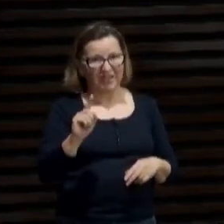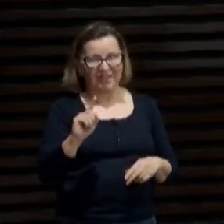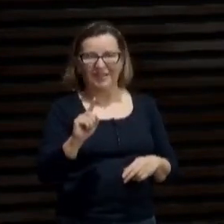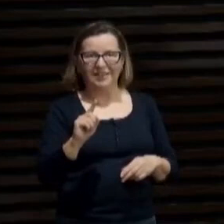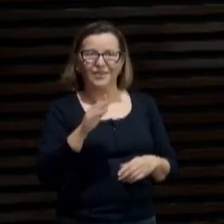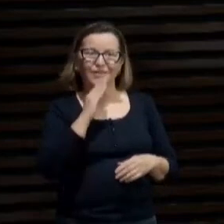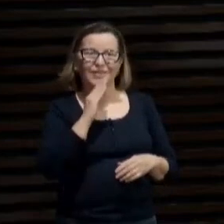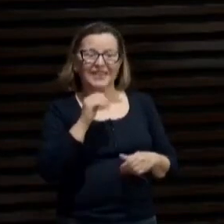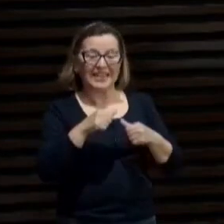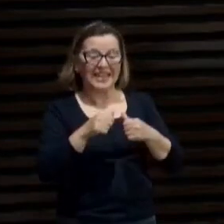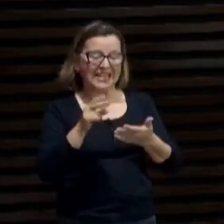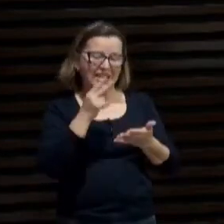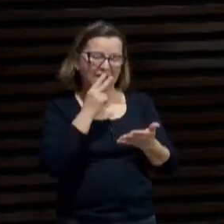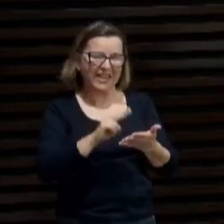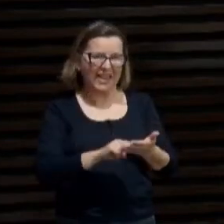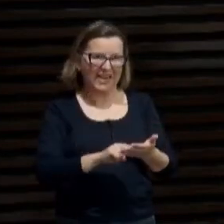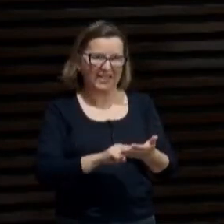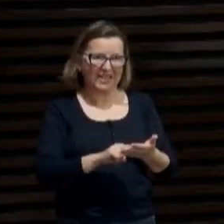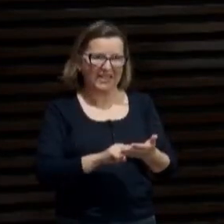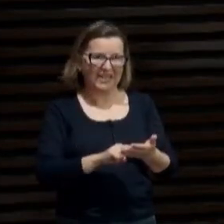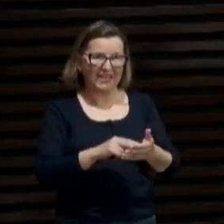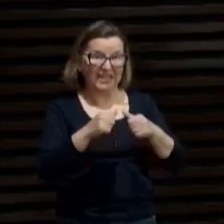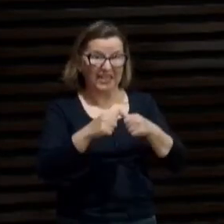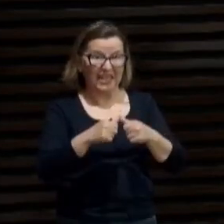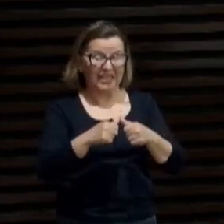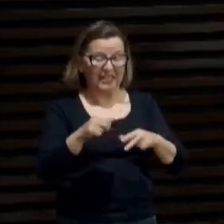cadeia e tem abençoado a igreja por 2000 anos.